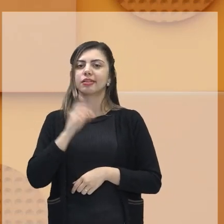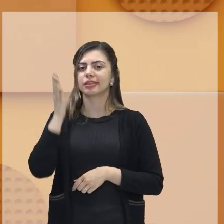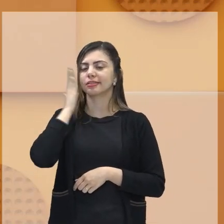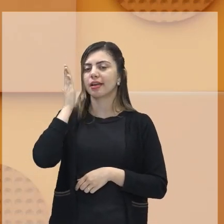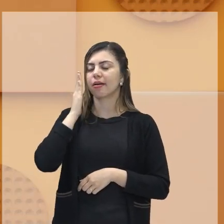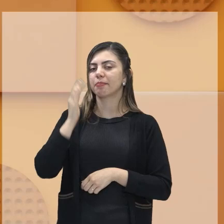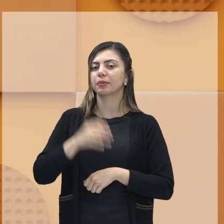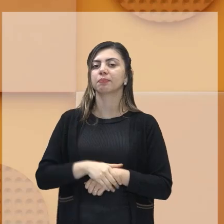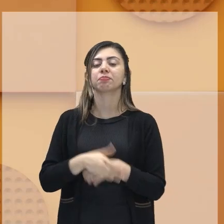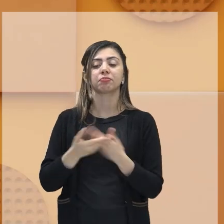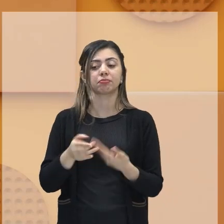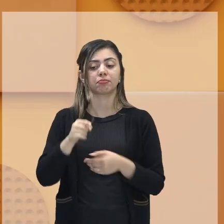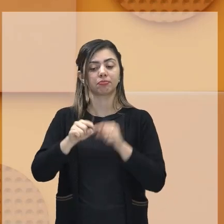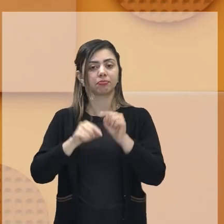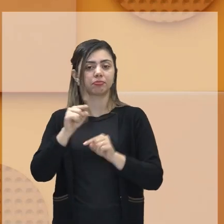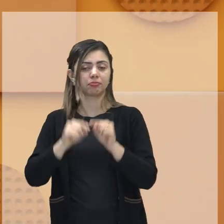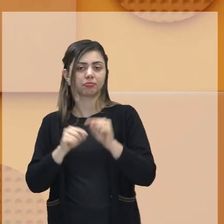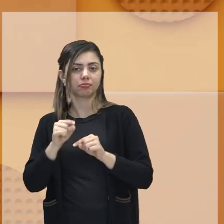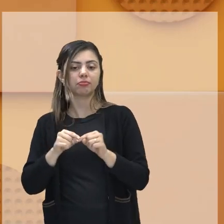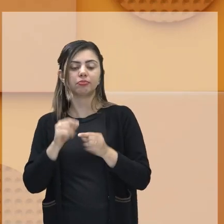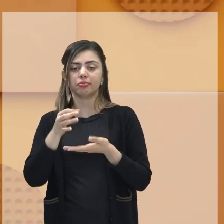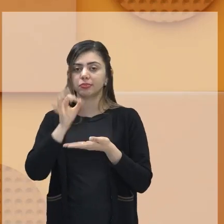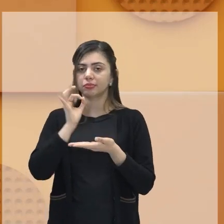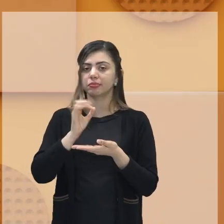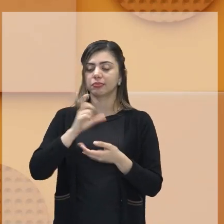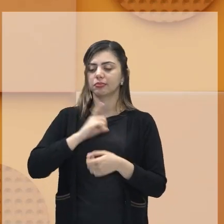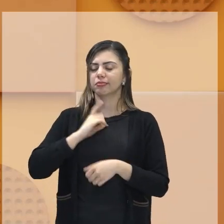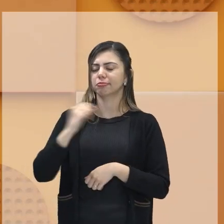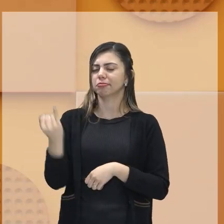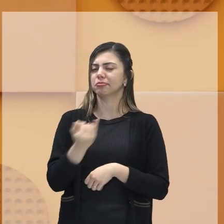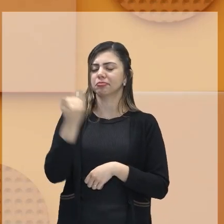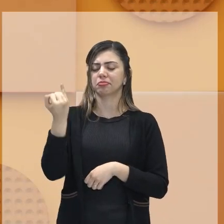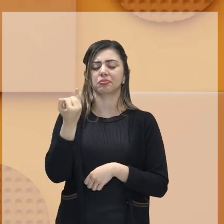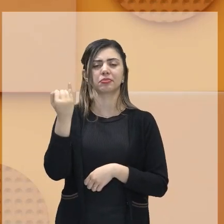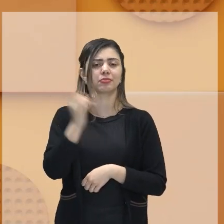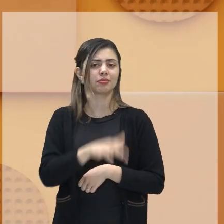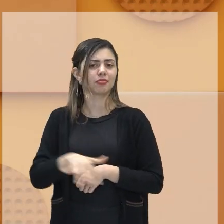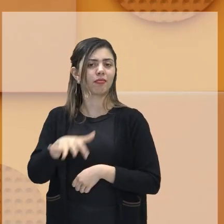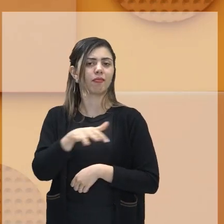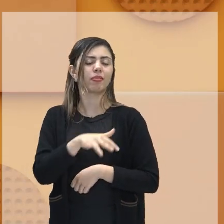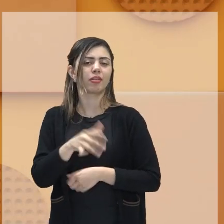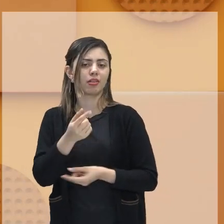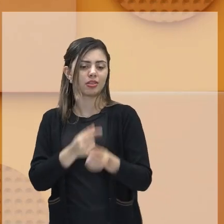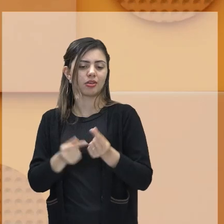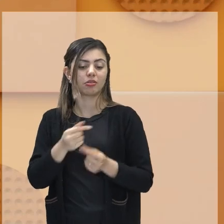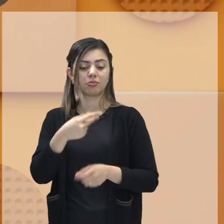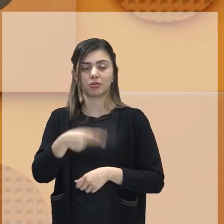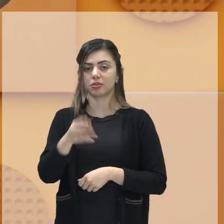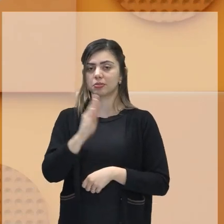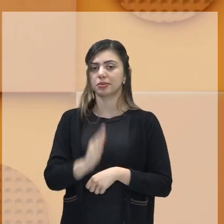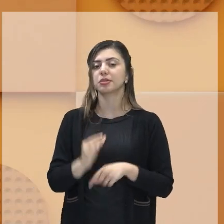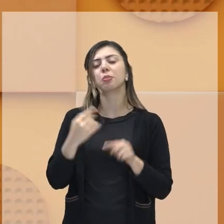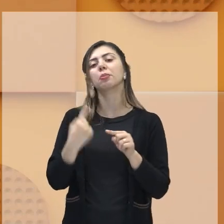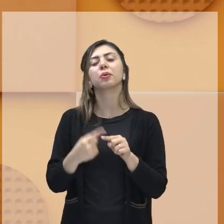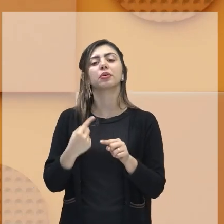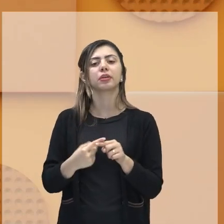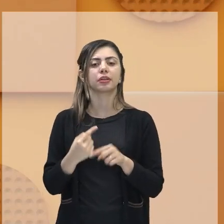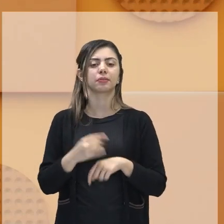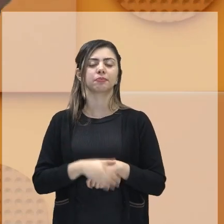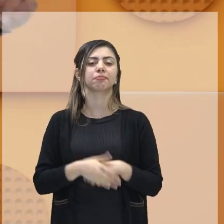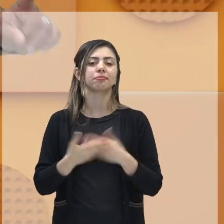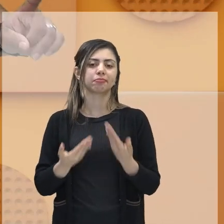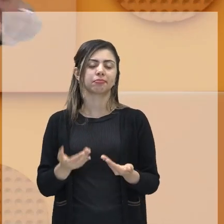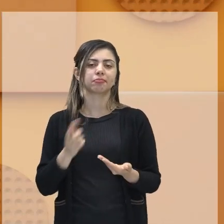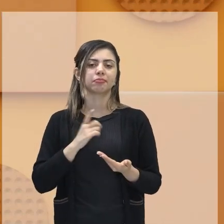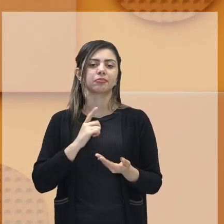esse produto que vai ganhar ali uma importância enorme na economia nacional. Por conta de quê? Por conta da mudança